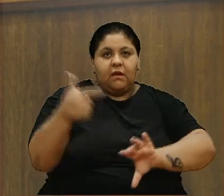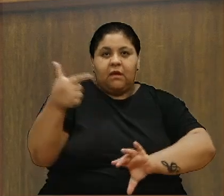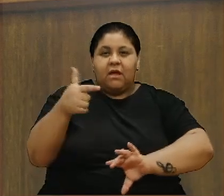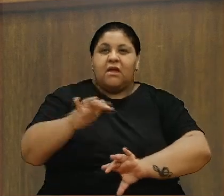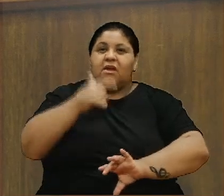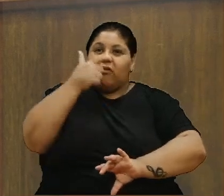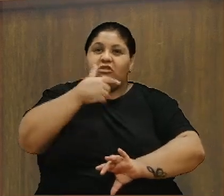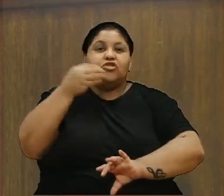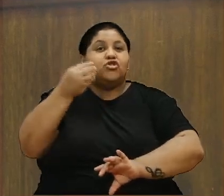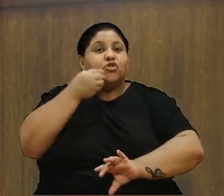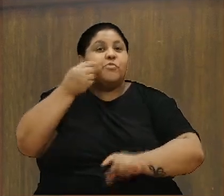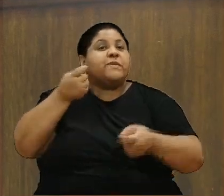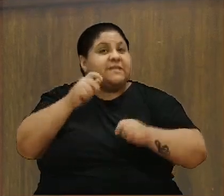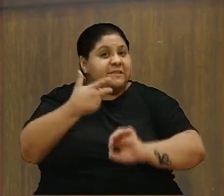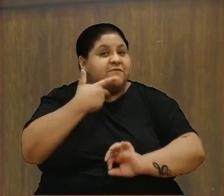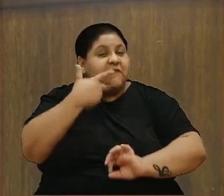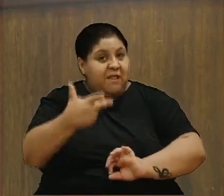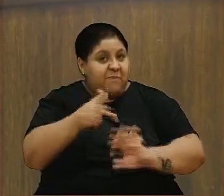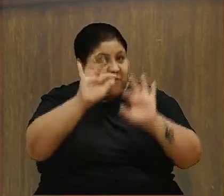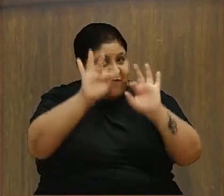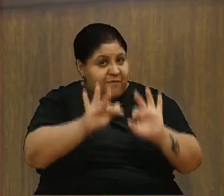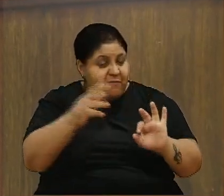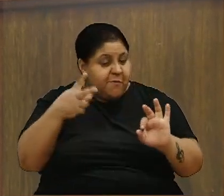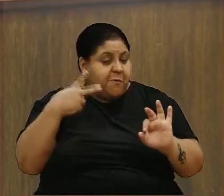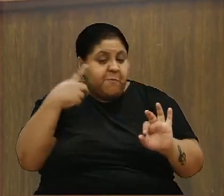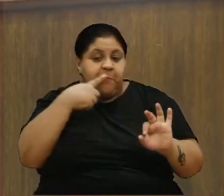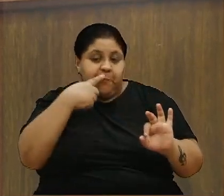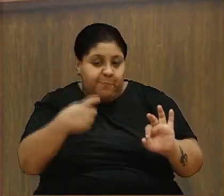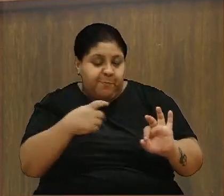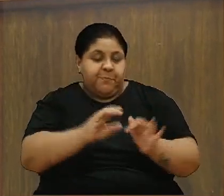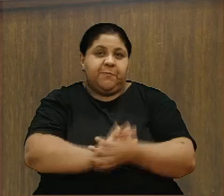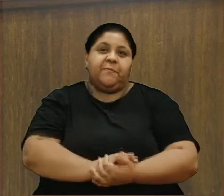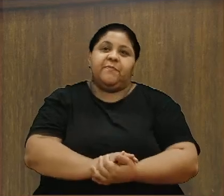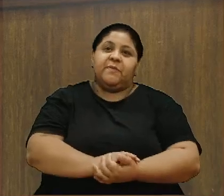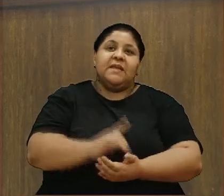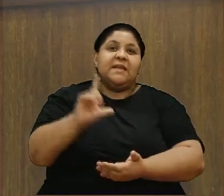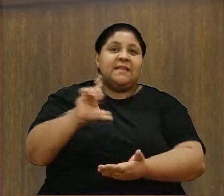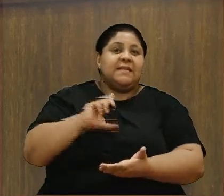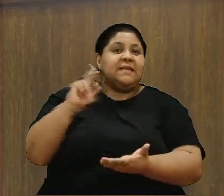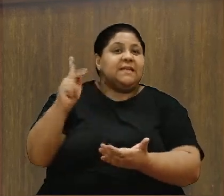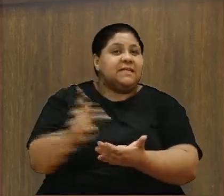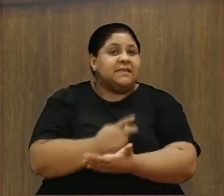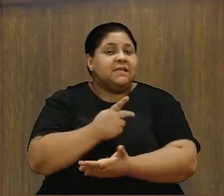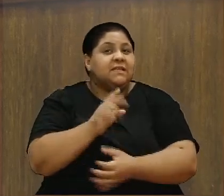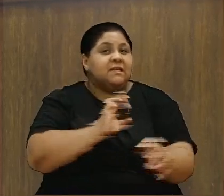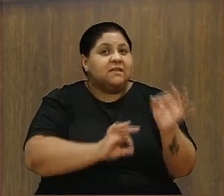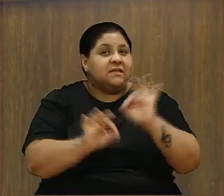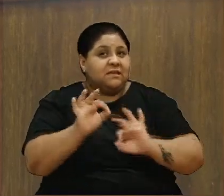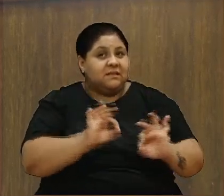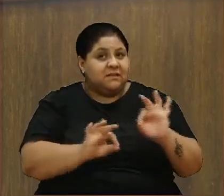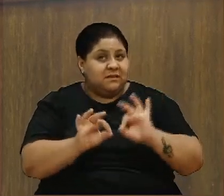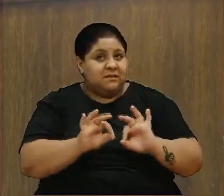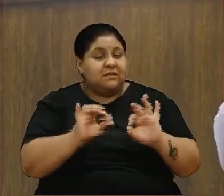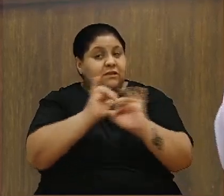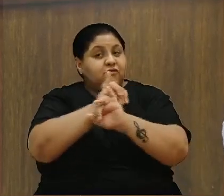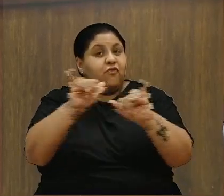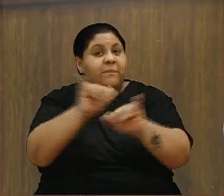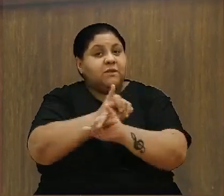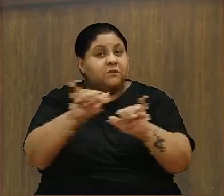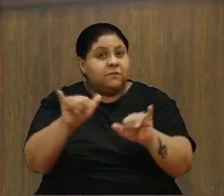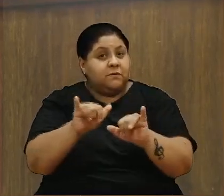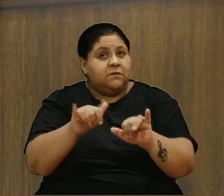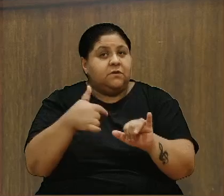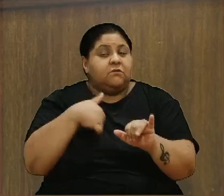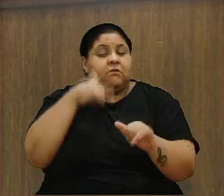que o óbvio precisa ser dito, para concluir, vereadora Rose. Houve erro na feitura das notas.